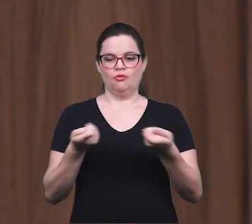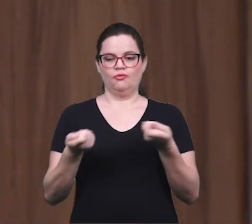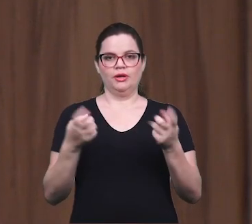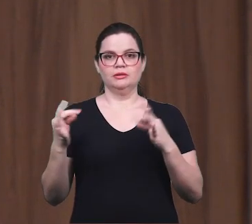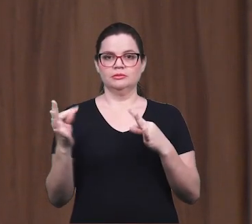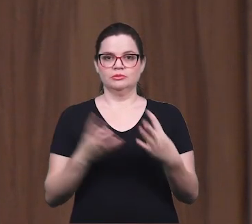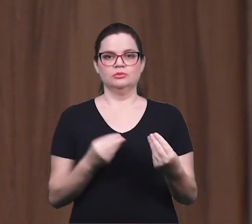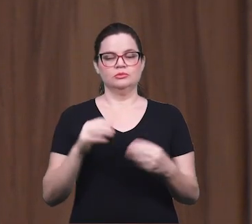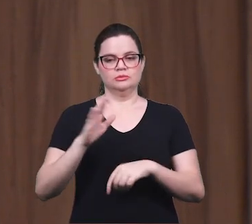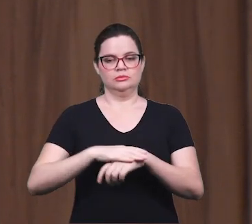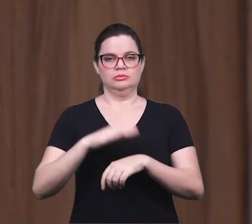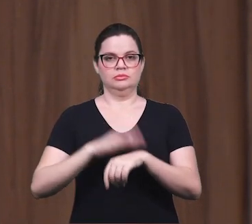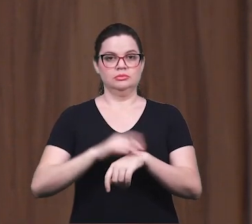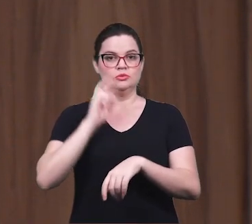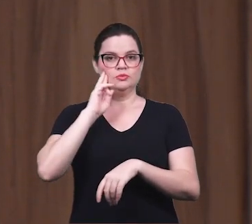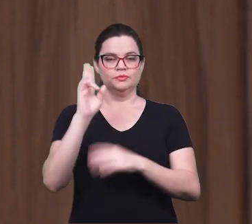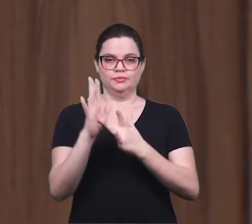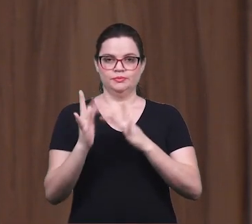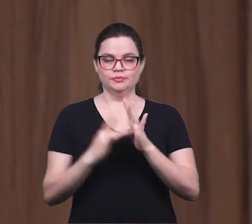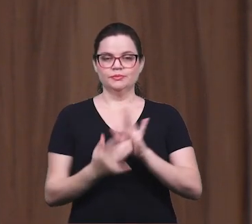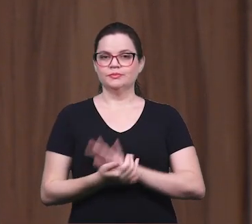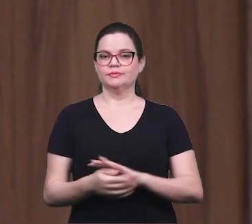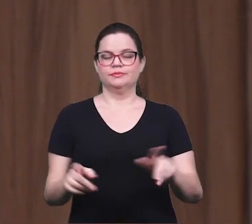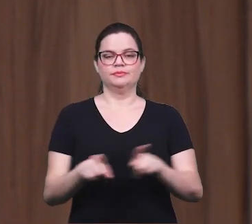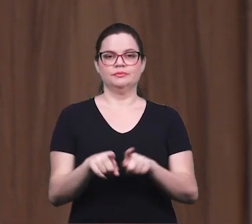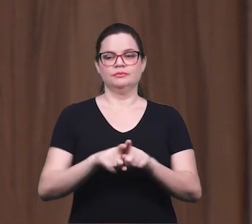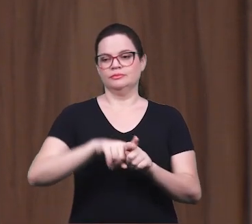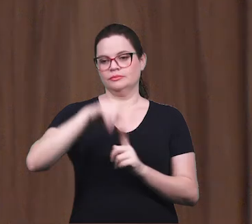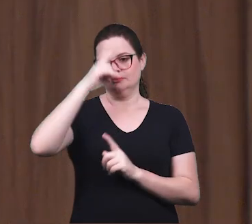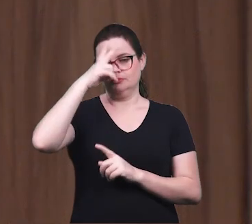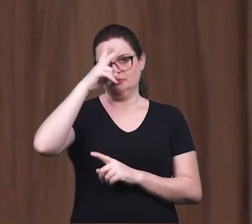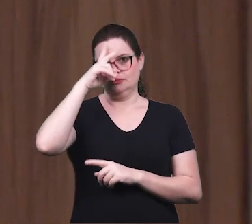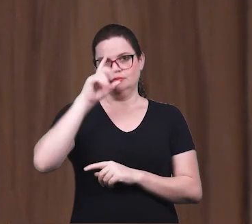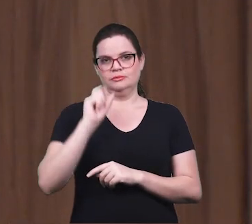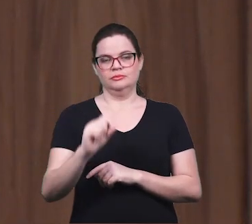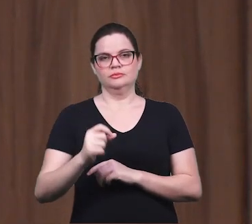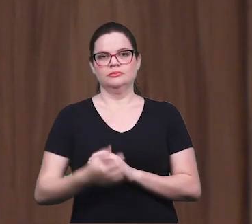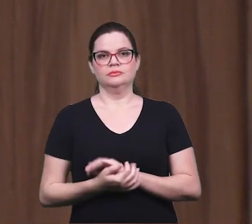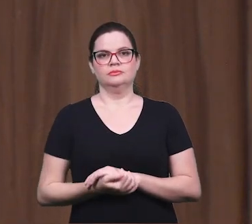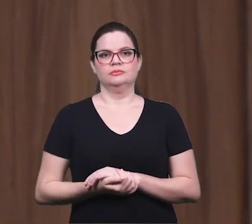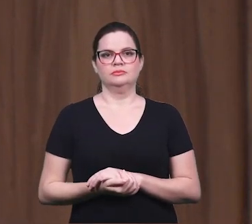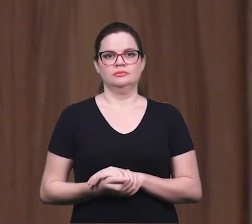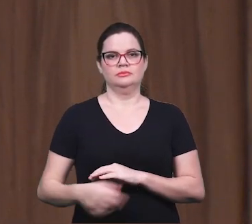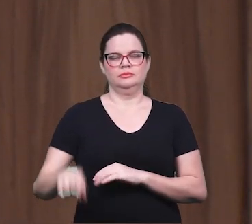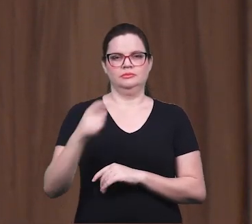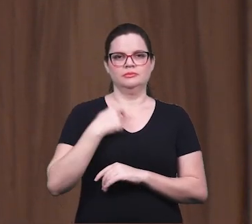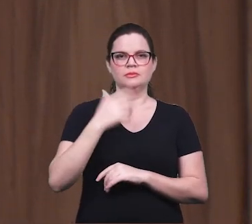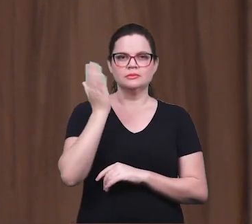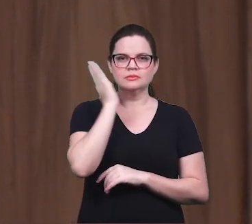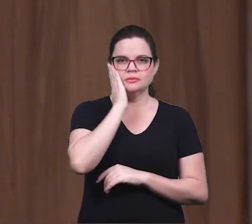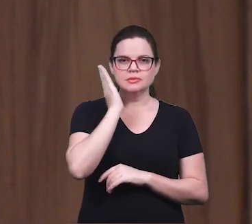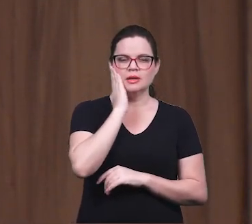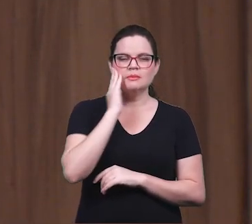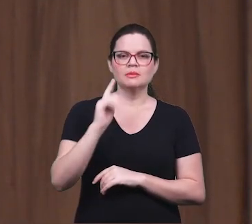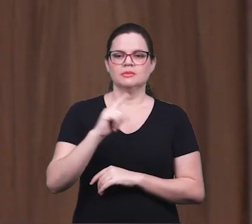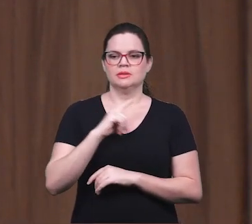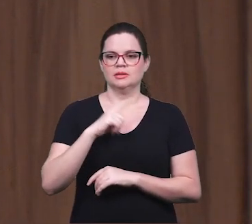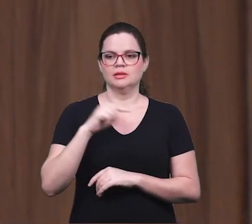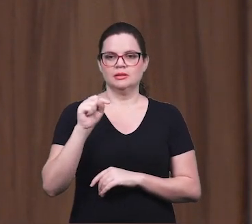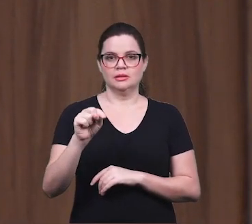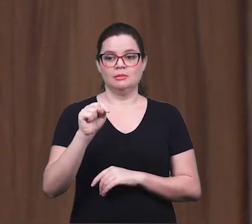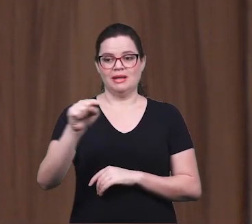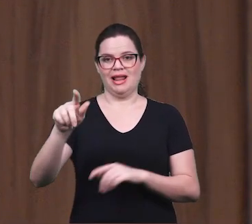governo. Inclusive, lembrando aqui que dada a essa substituição e importância